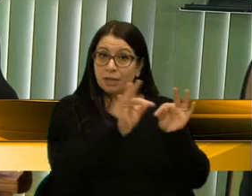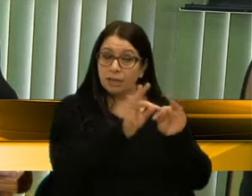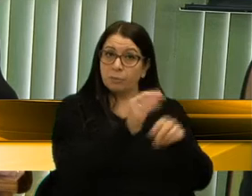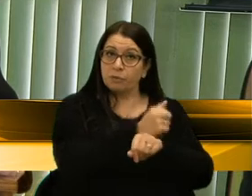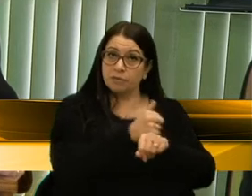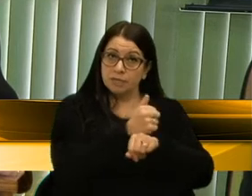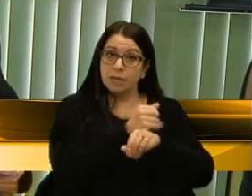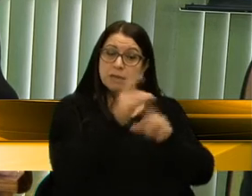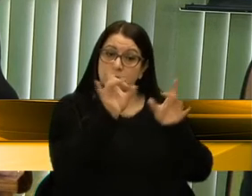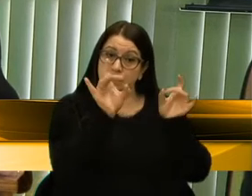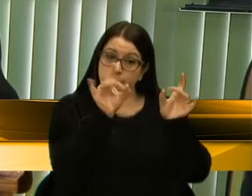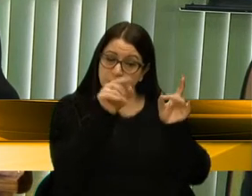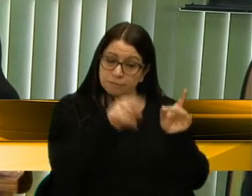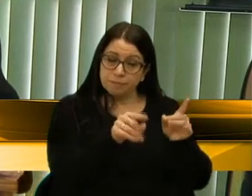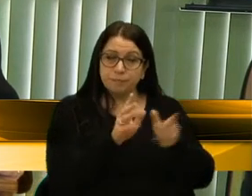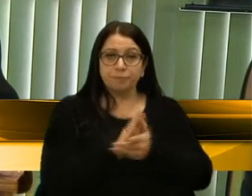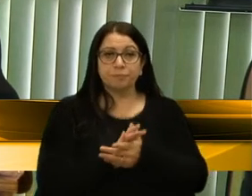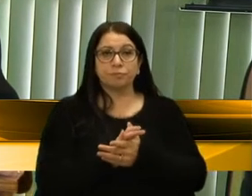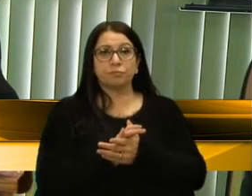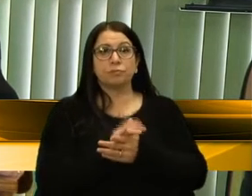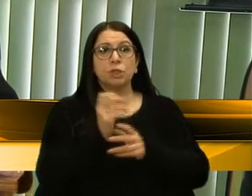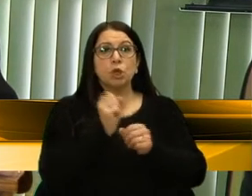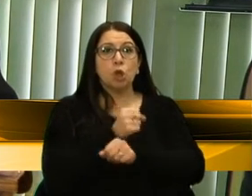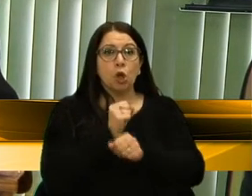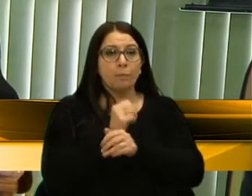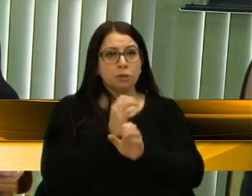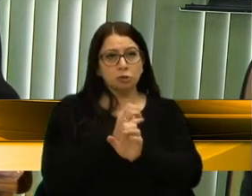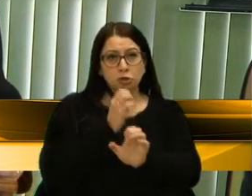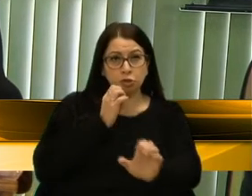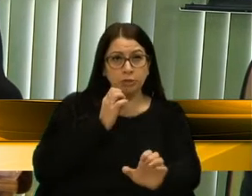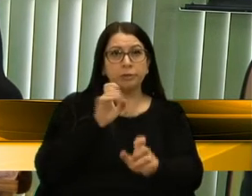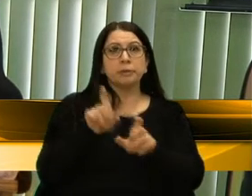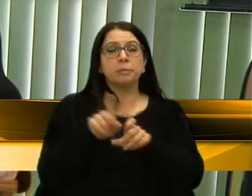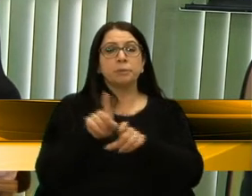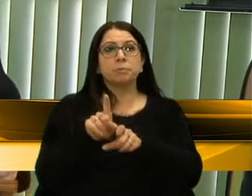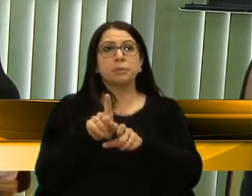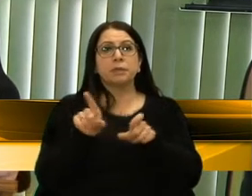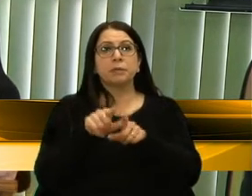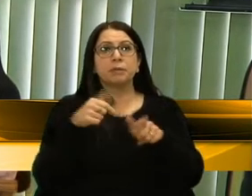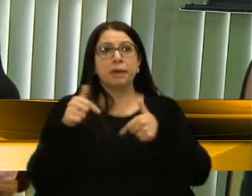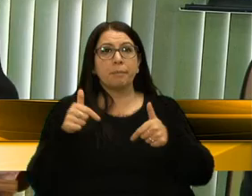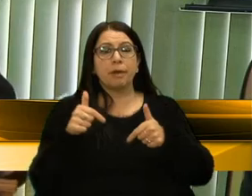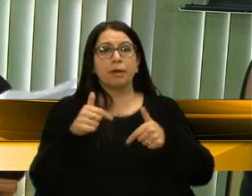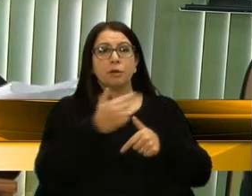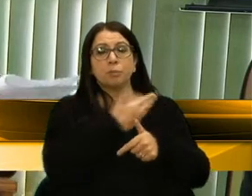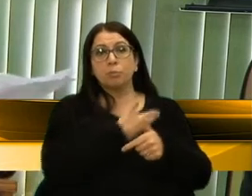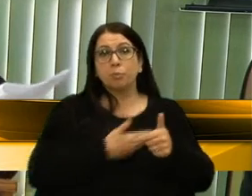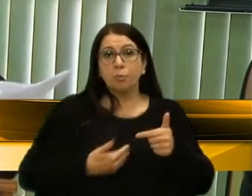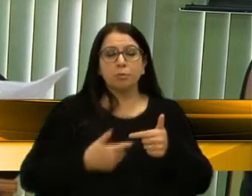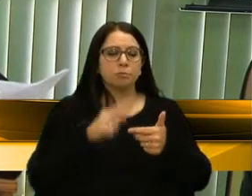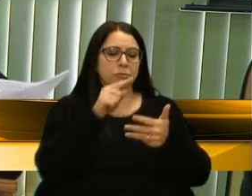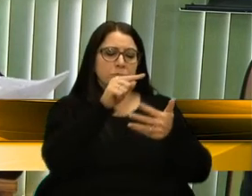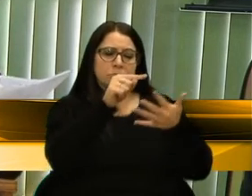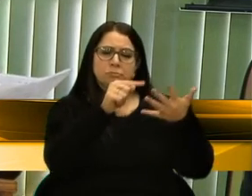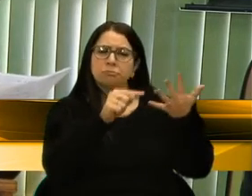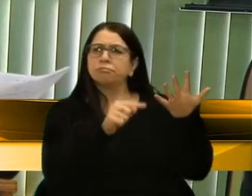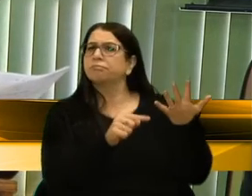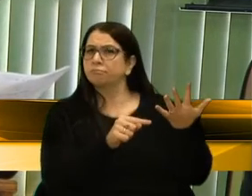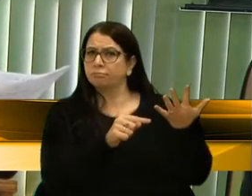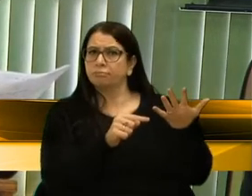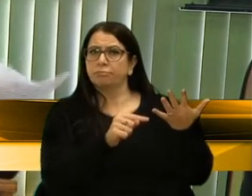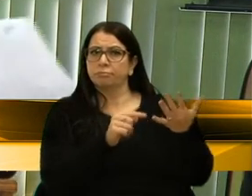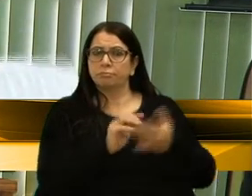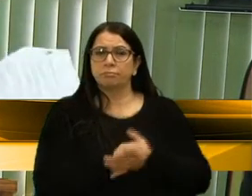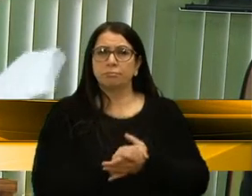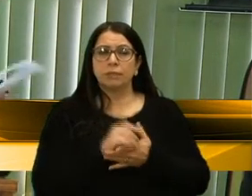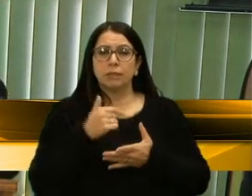profissionais especializados, obras de engenharia, concessões de serviços públicos, enfim.